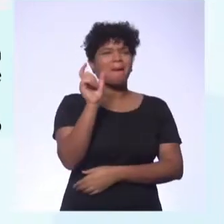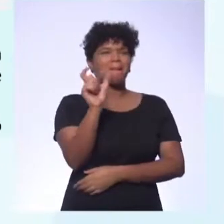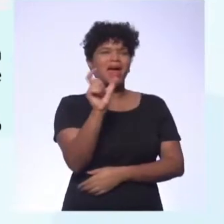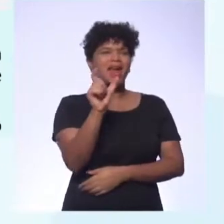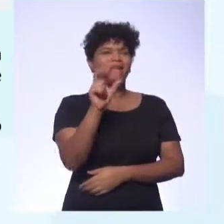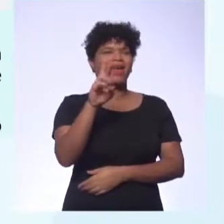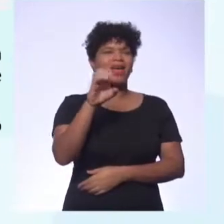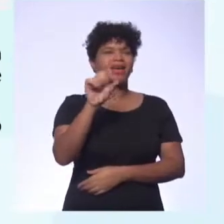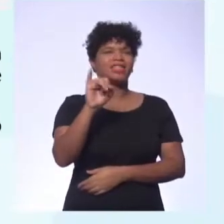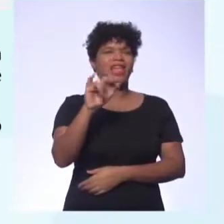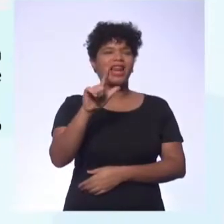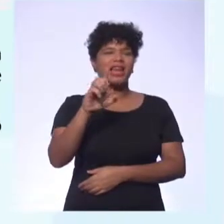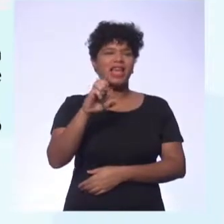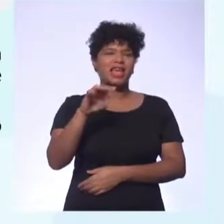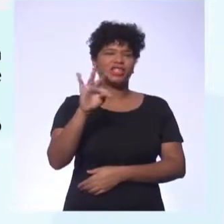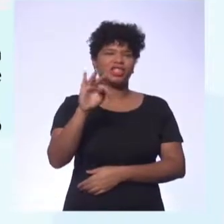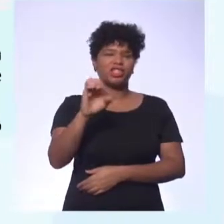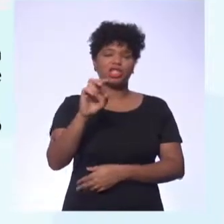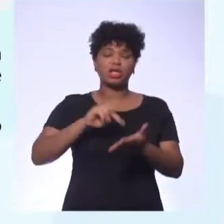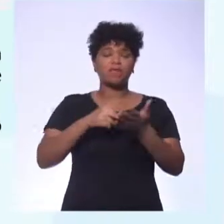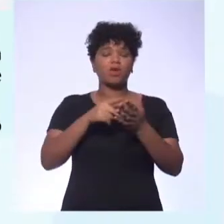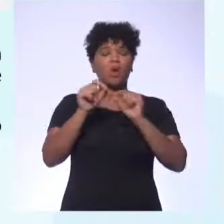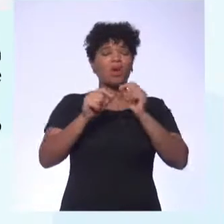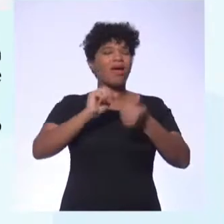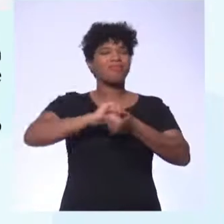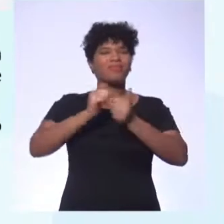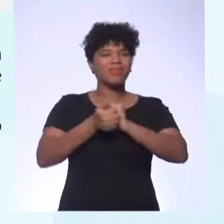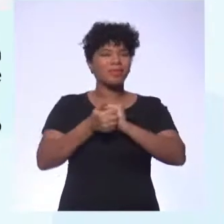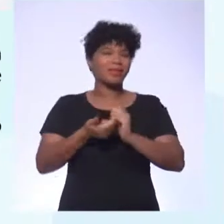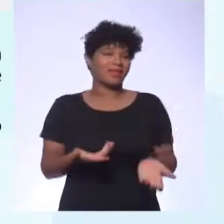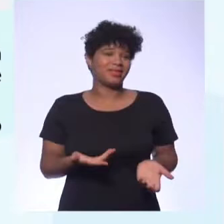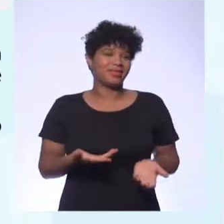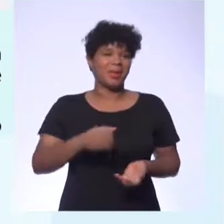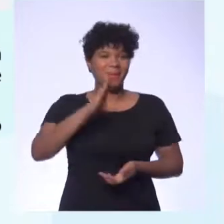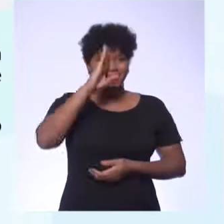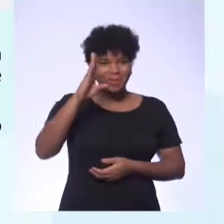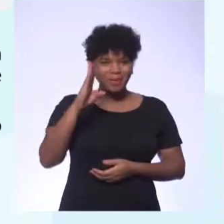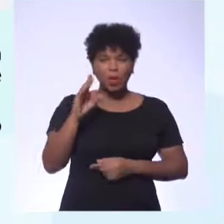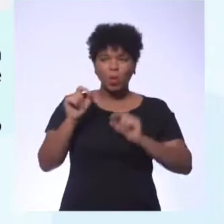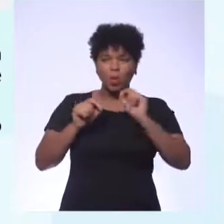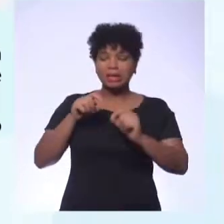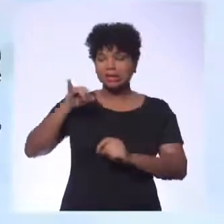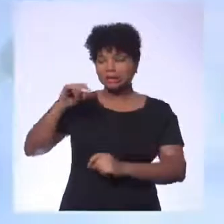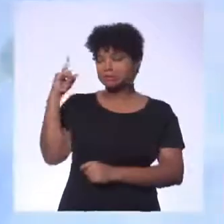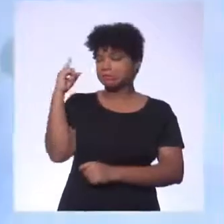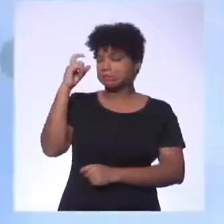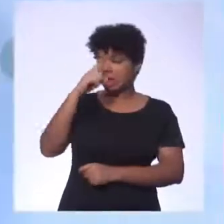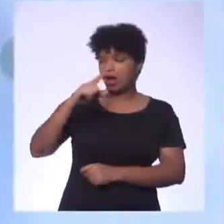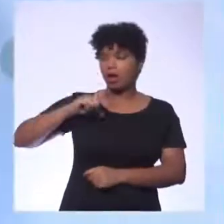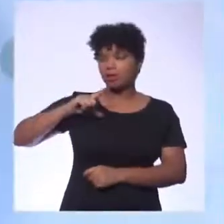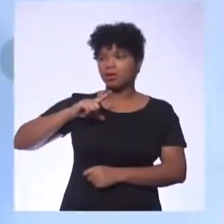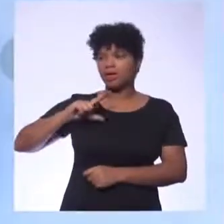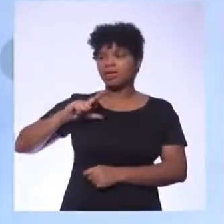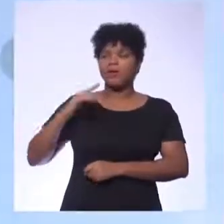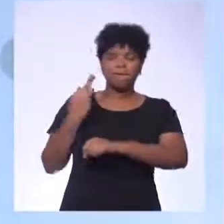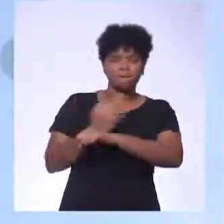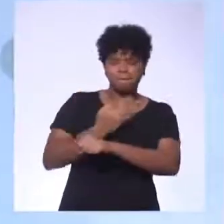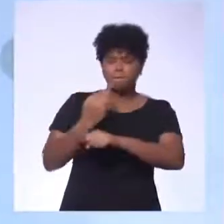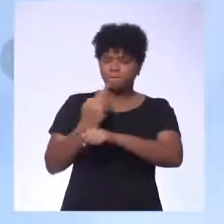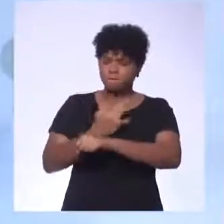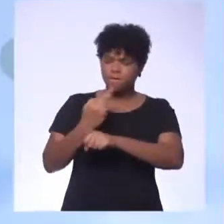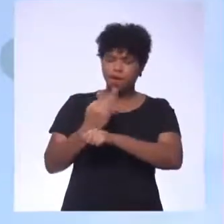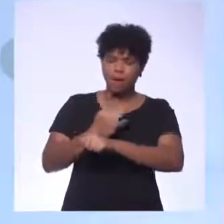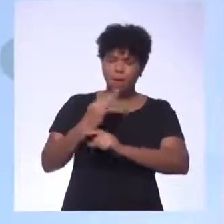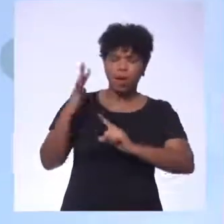né, que está ligado a se adaptar. Né, se adaptar à situação, principalmente à dificuldade. Então, o que é criar uma infraestrutura resiliente? né, que